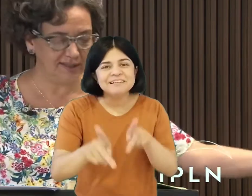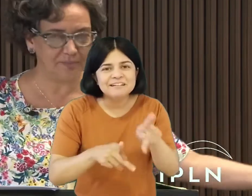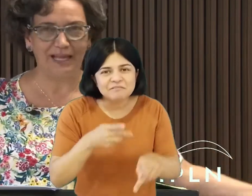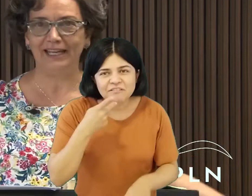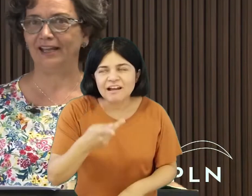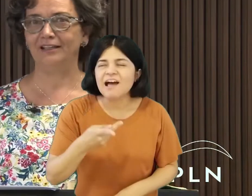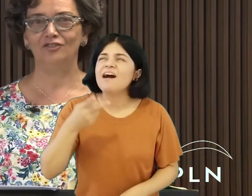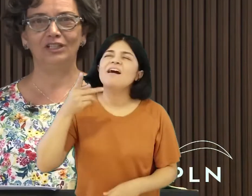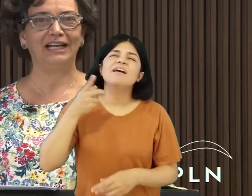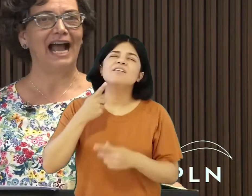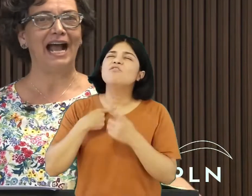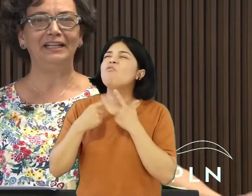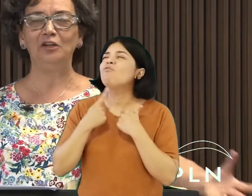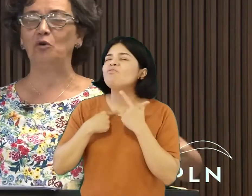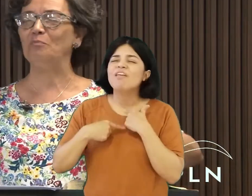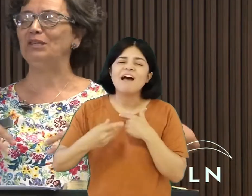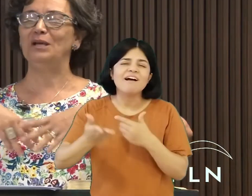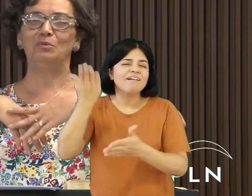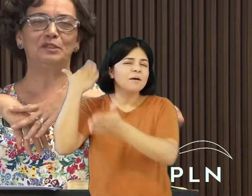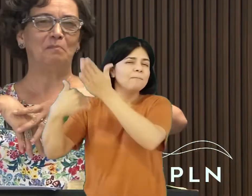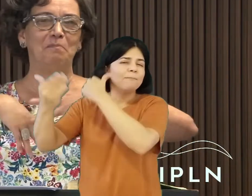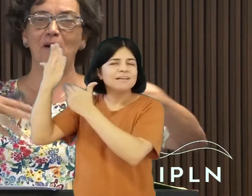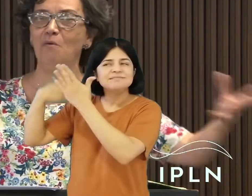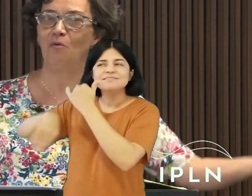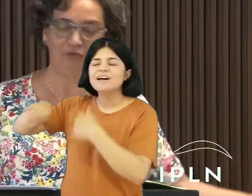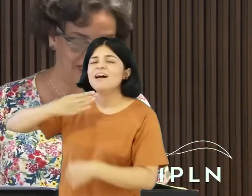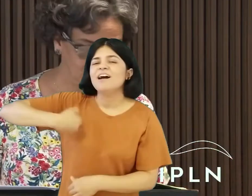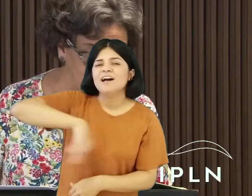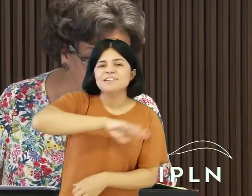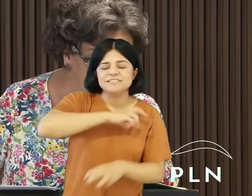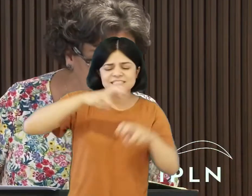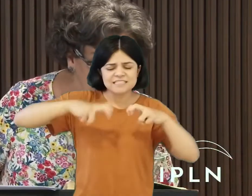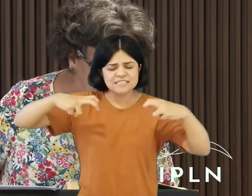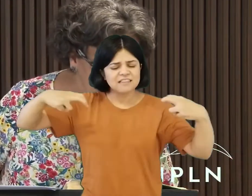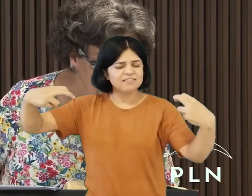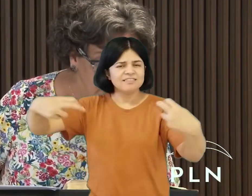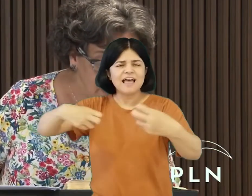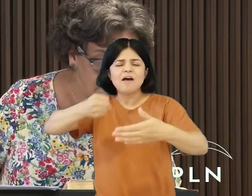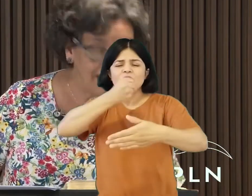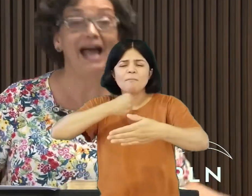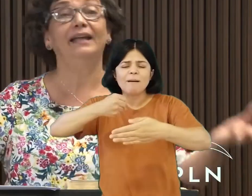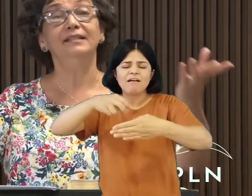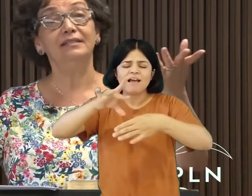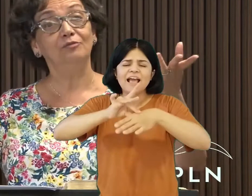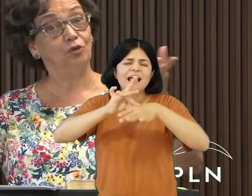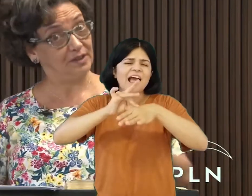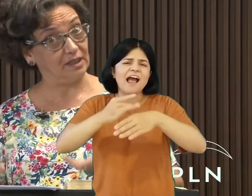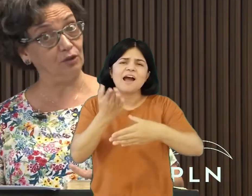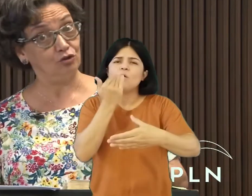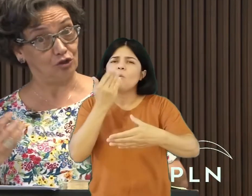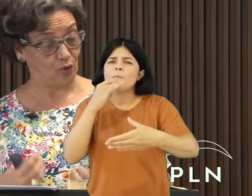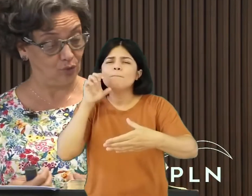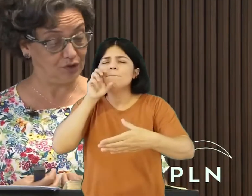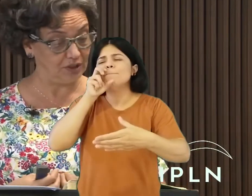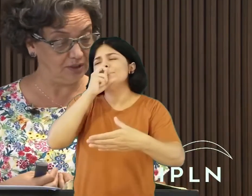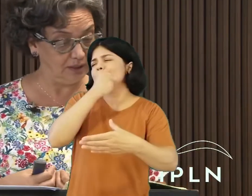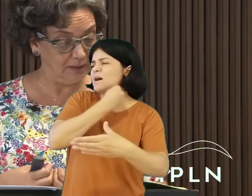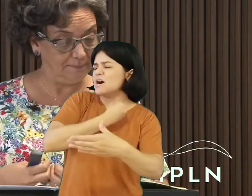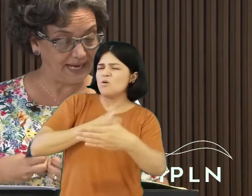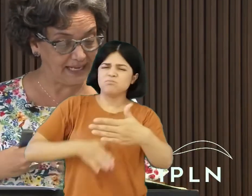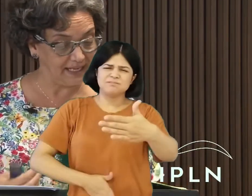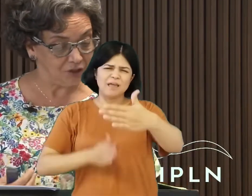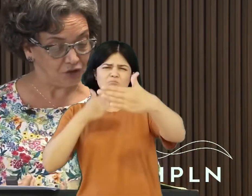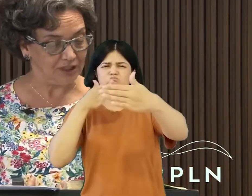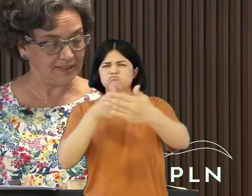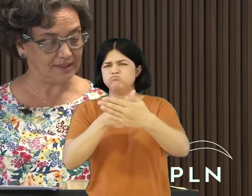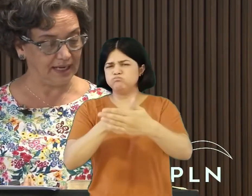redor das panelas de carne e comíamos pão com fartura, mas você nos trouxe